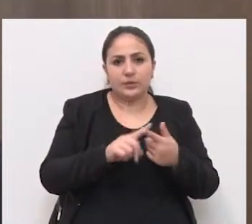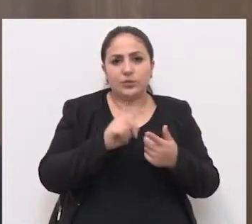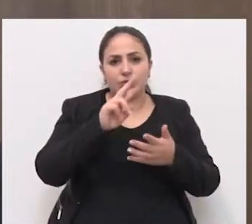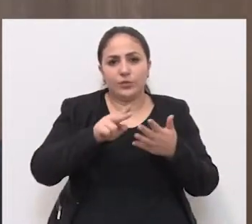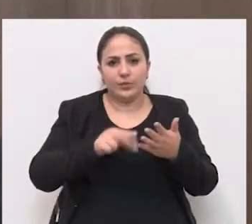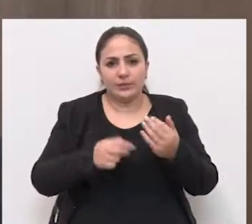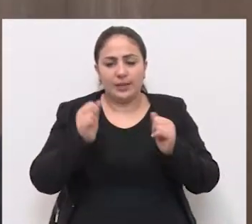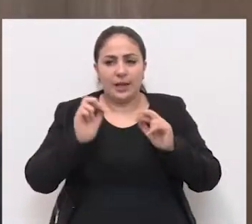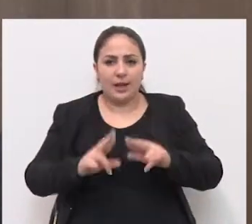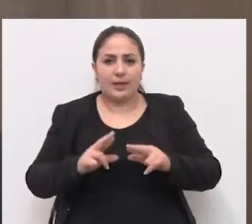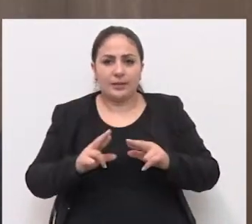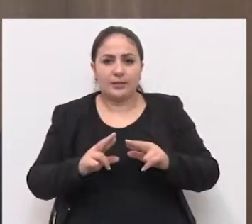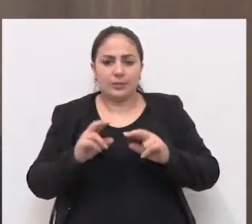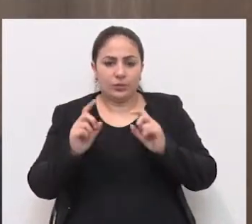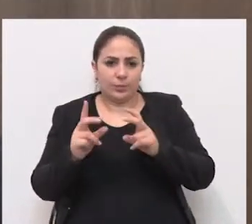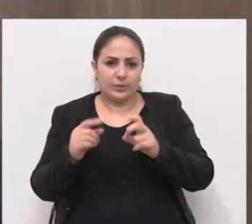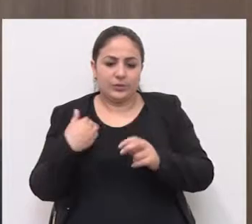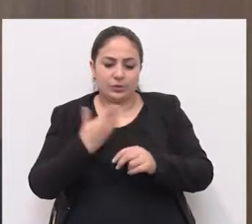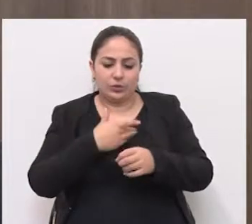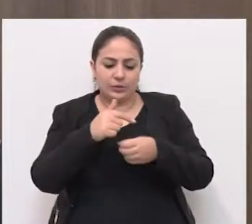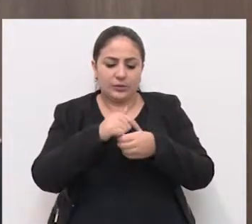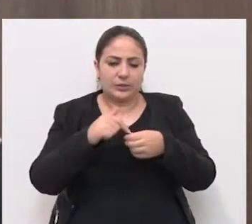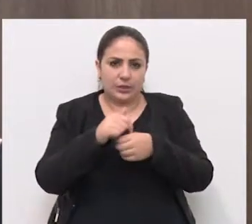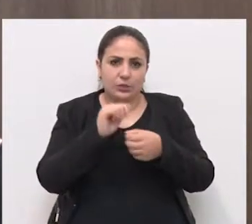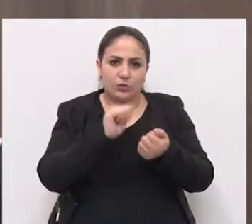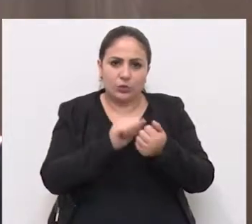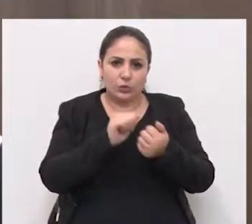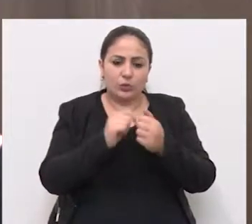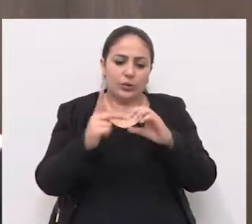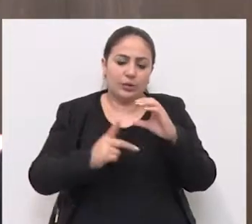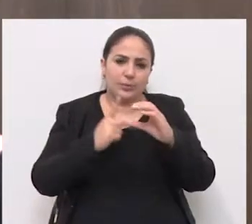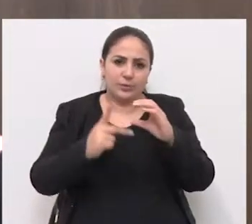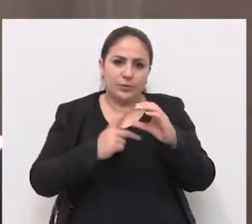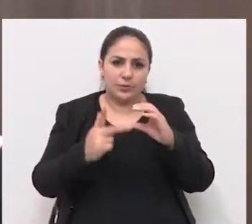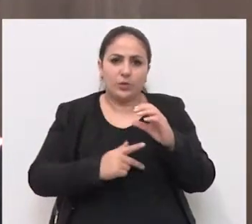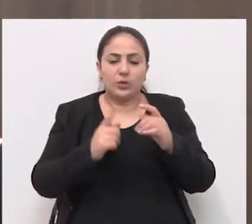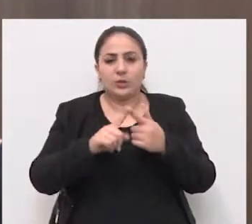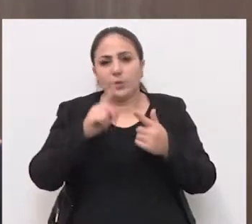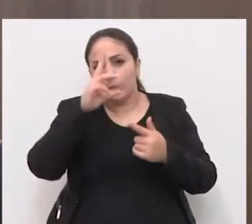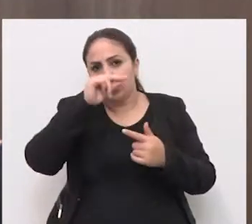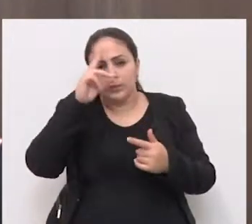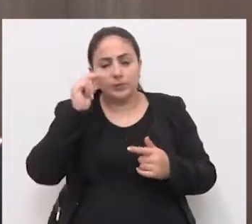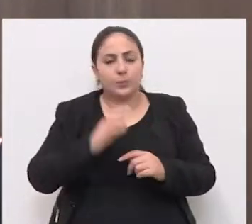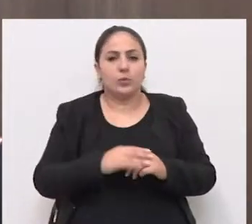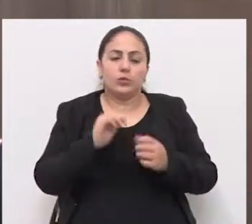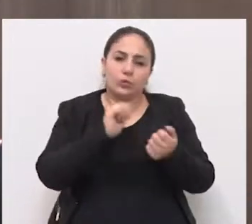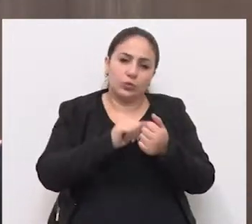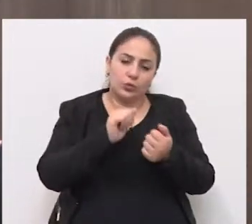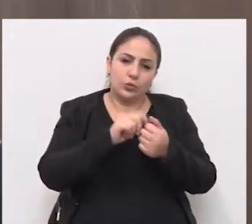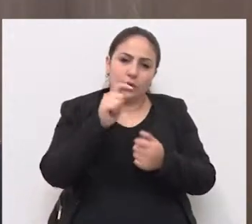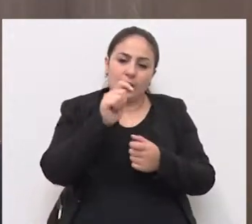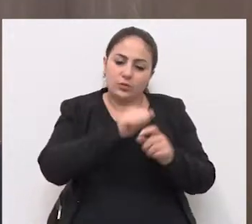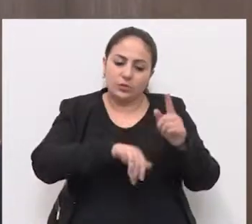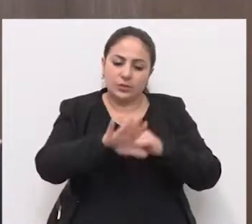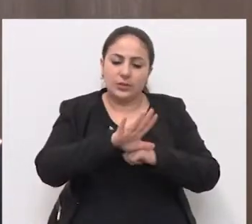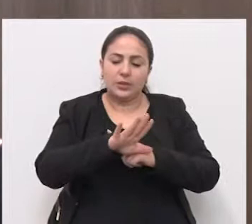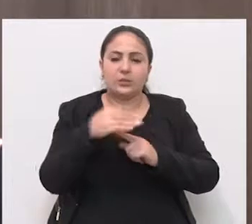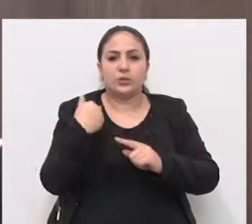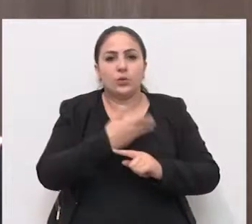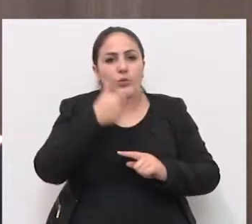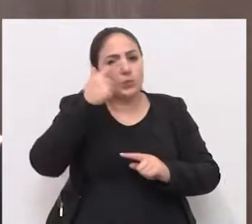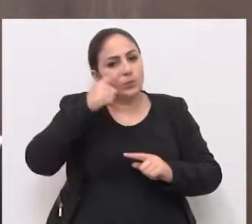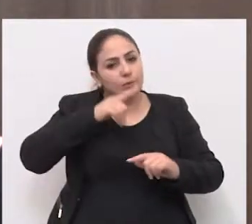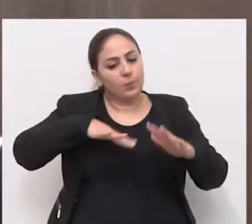setor comercial, os diversos setores do comércio da nossa cidade, juntamente com a Câmara de Vereadores e o Executivo, juntamente